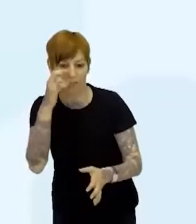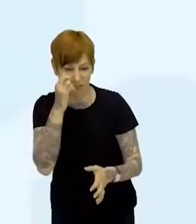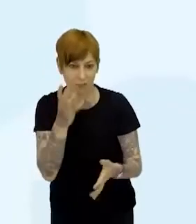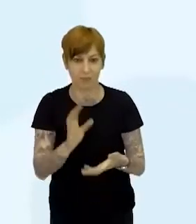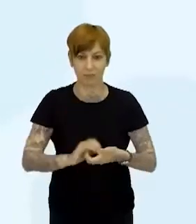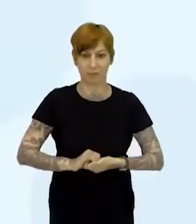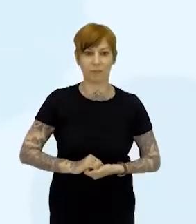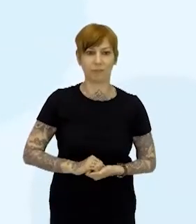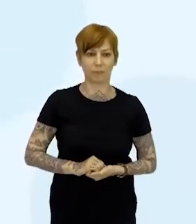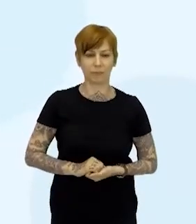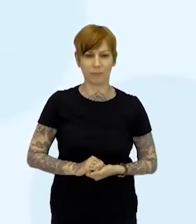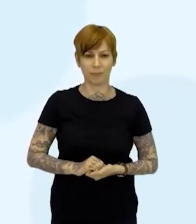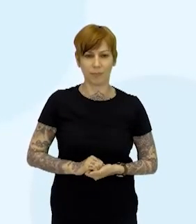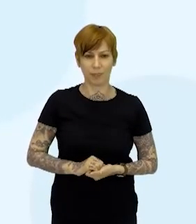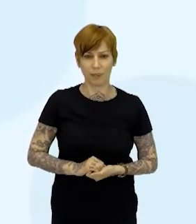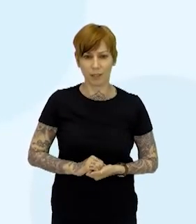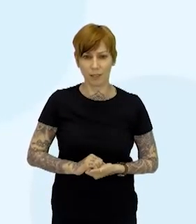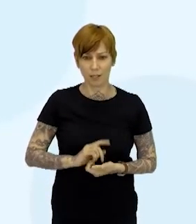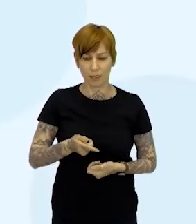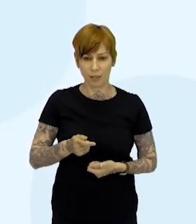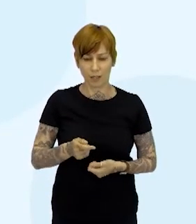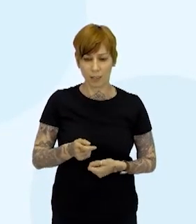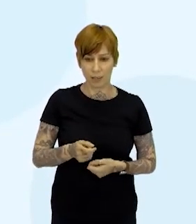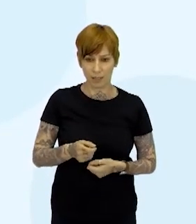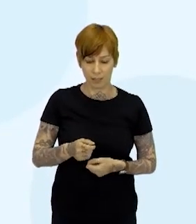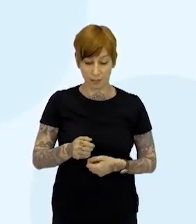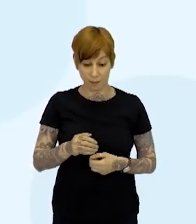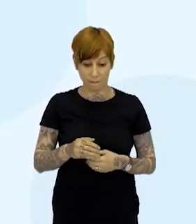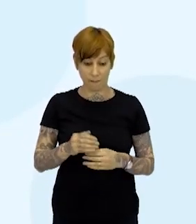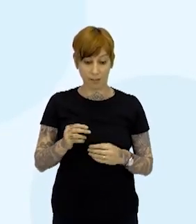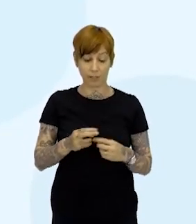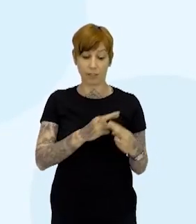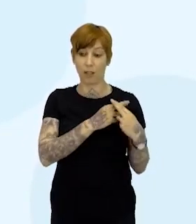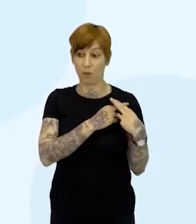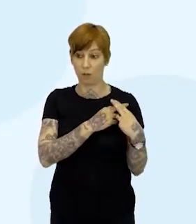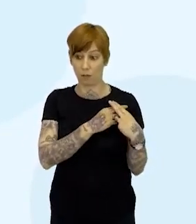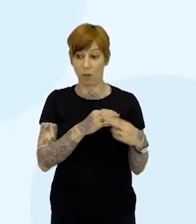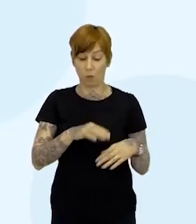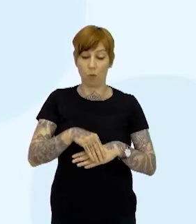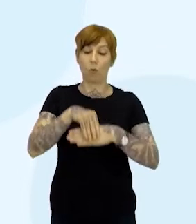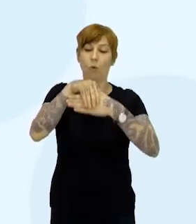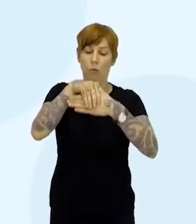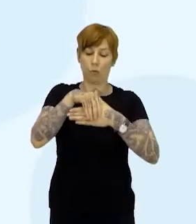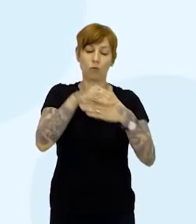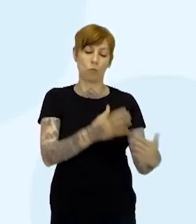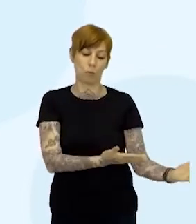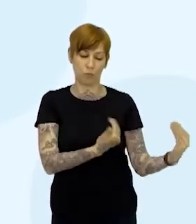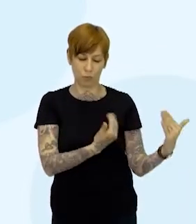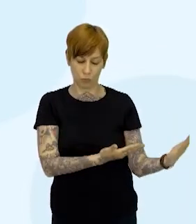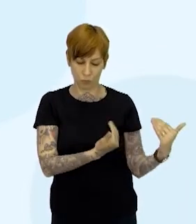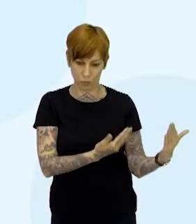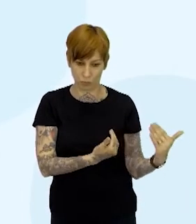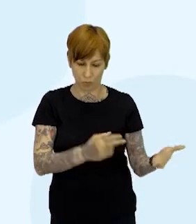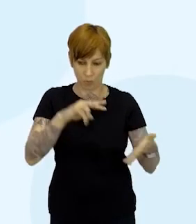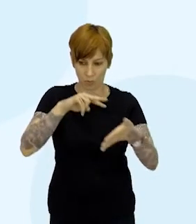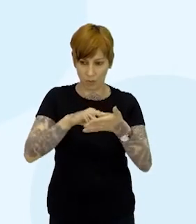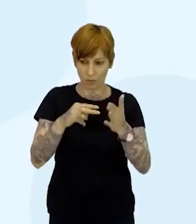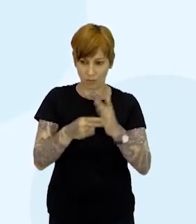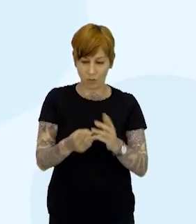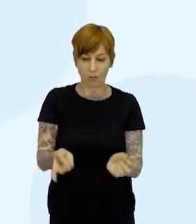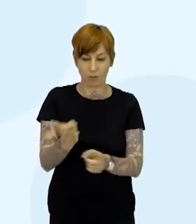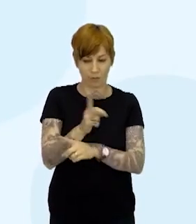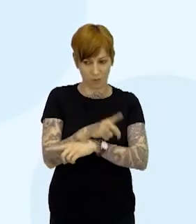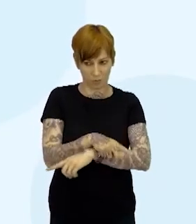que acontece? Ele vai ser liderado normalmente por um grupo de jovens. Então, quando a gente fala da contracultura, né? Eu vou até passar